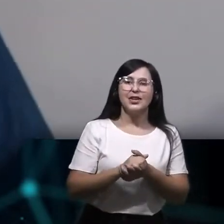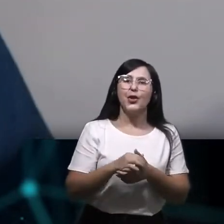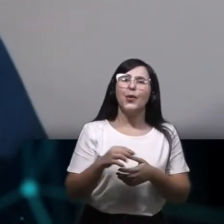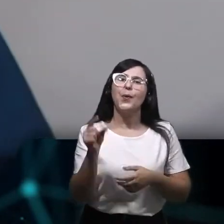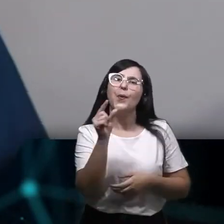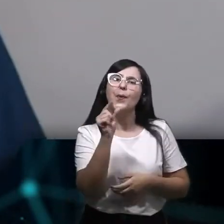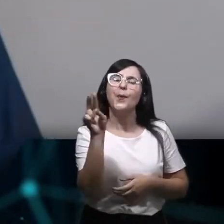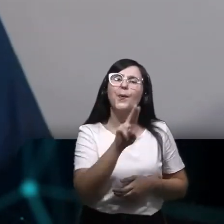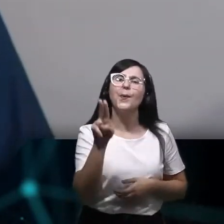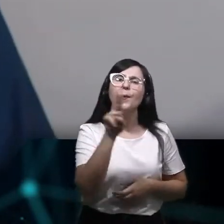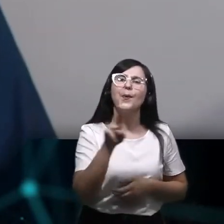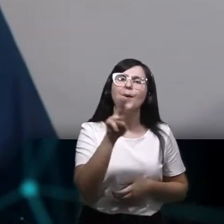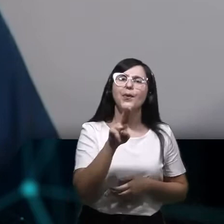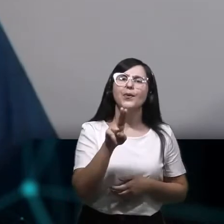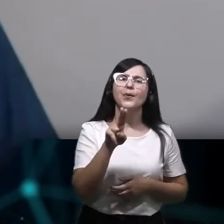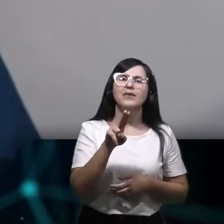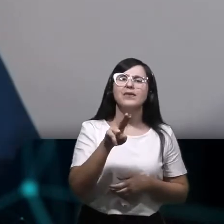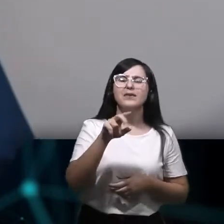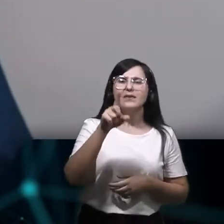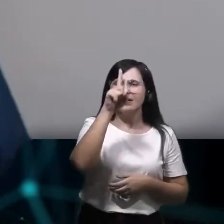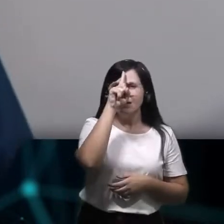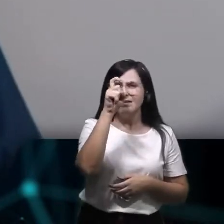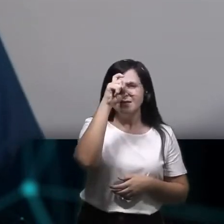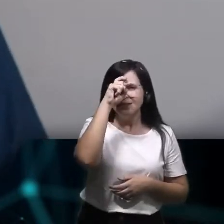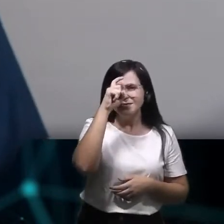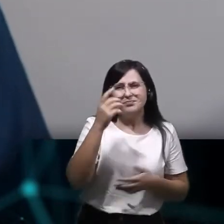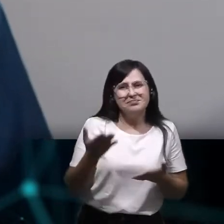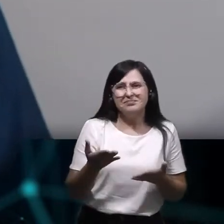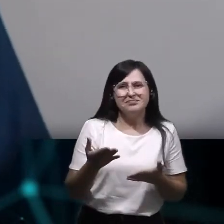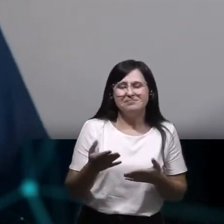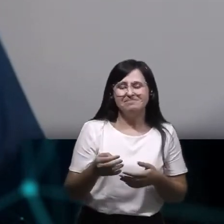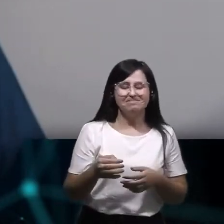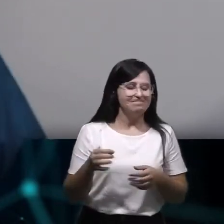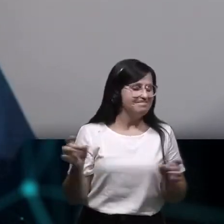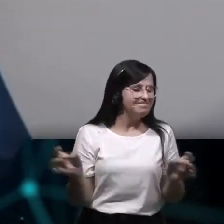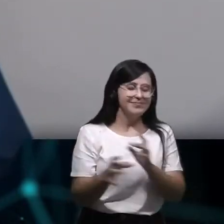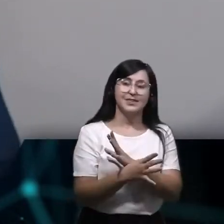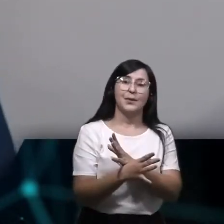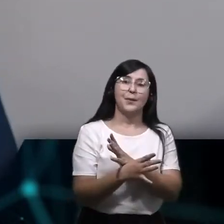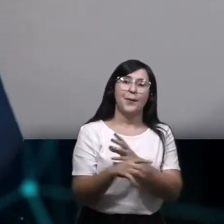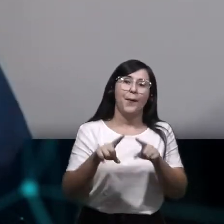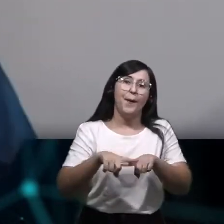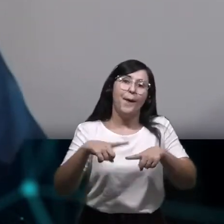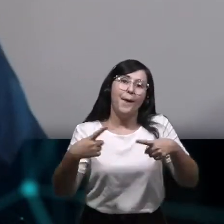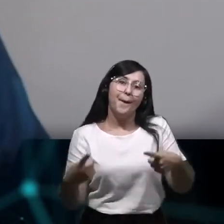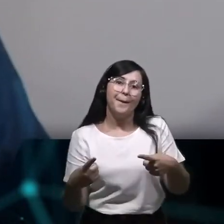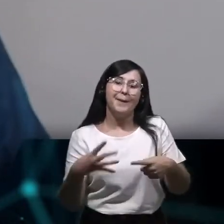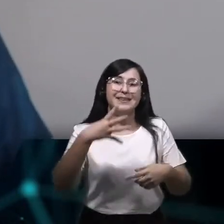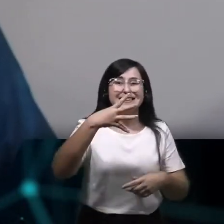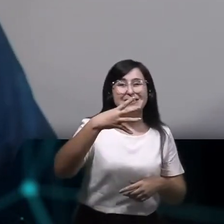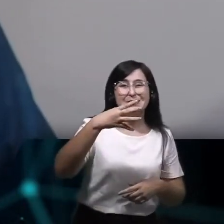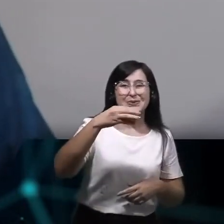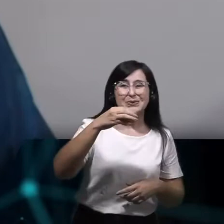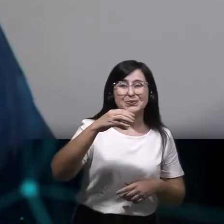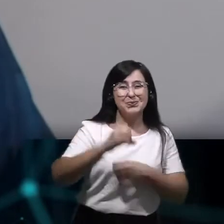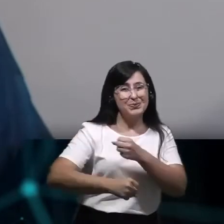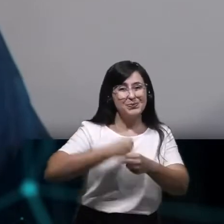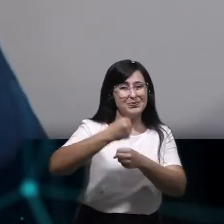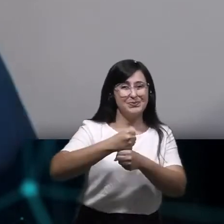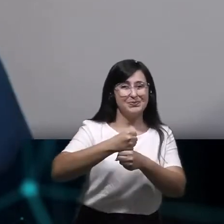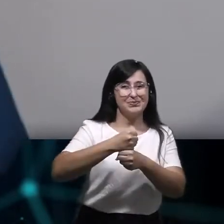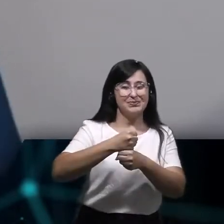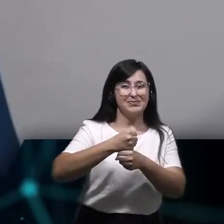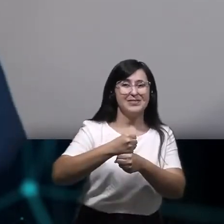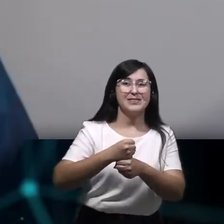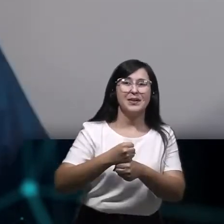inacabável, já em fase de acabamento. Quanto o prefeito atual passou praticamente quase 4 anos para terminar 30%. Isso